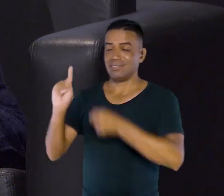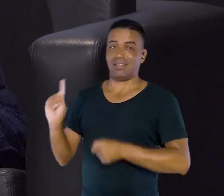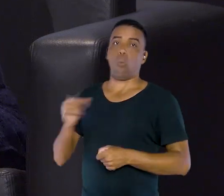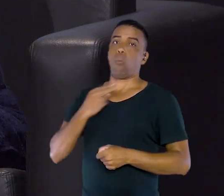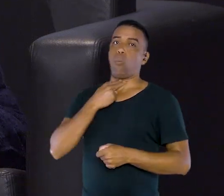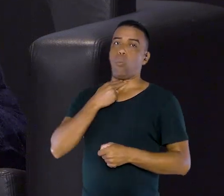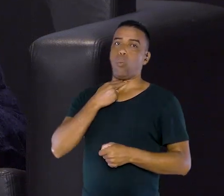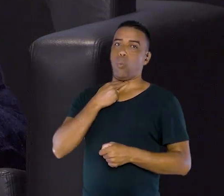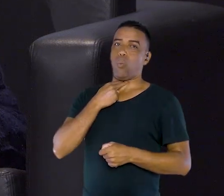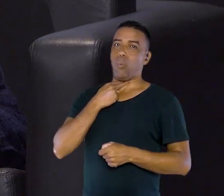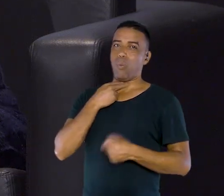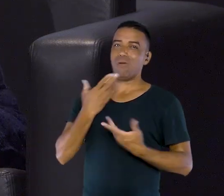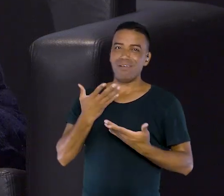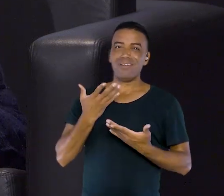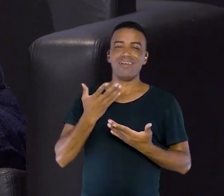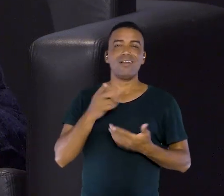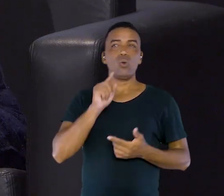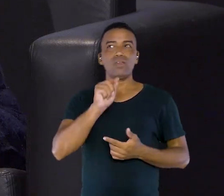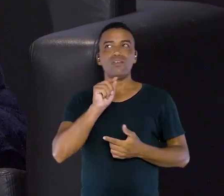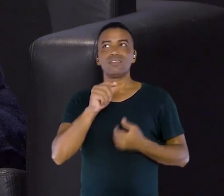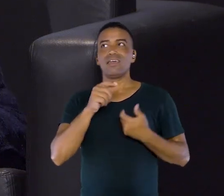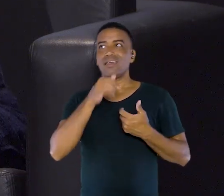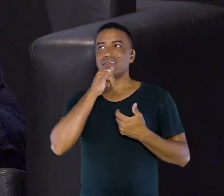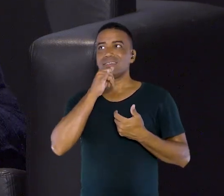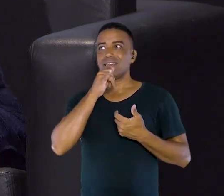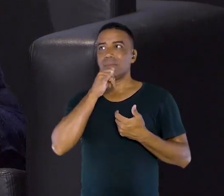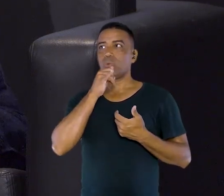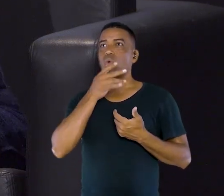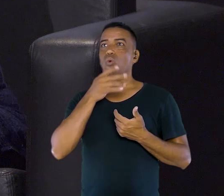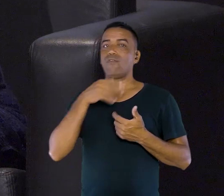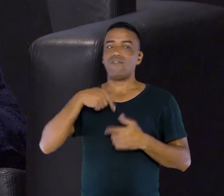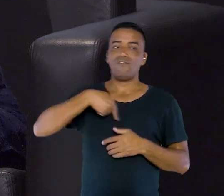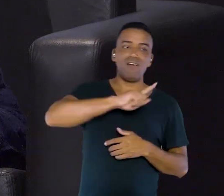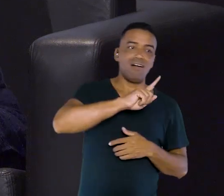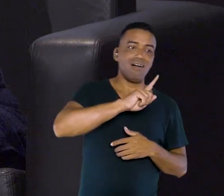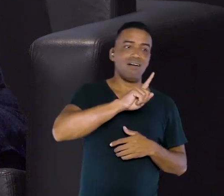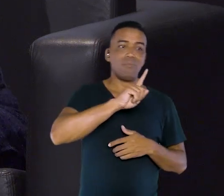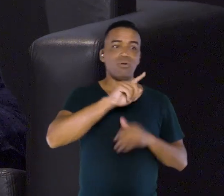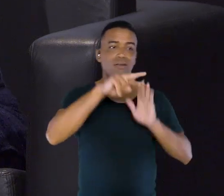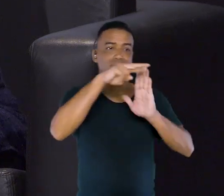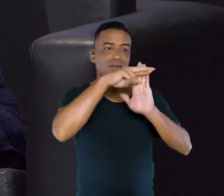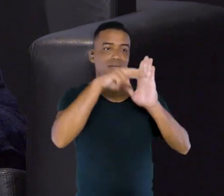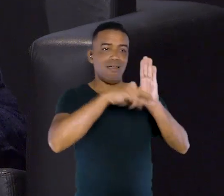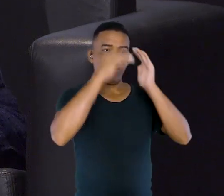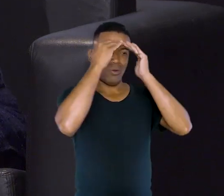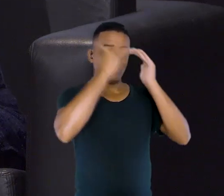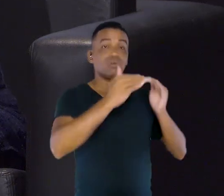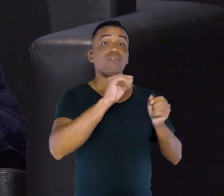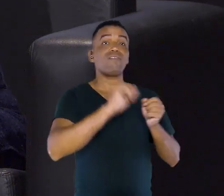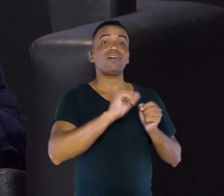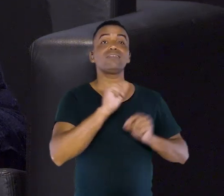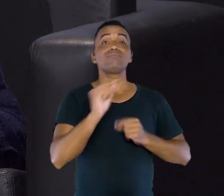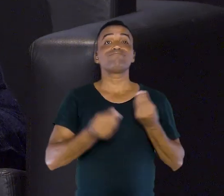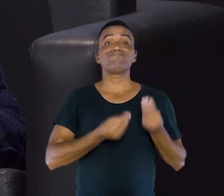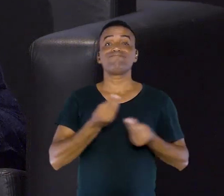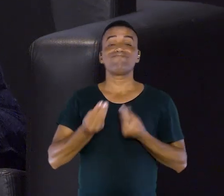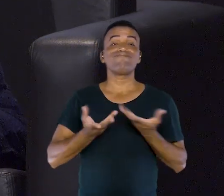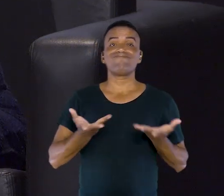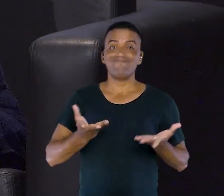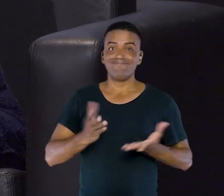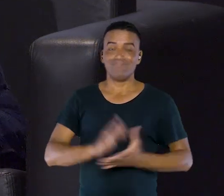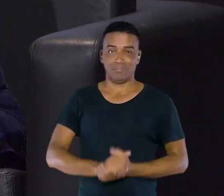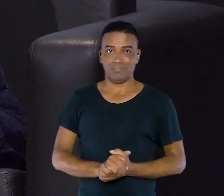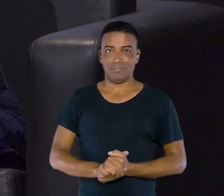e o que você... para onde ir, se caso você descumprir as regras, né?